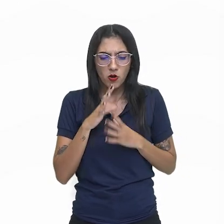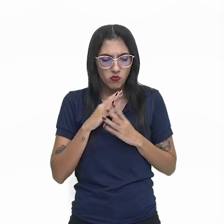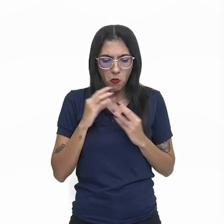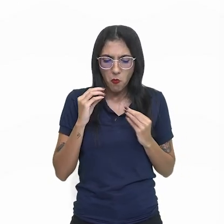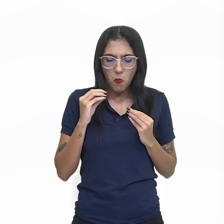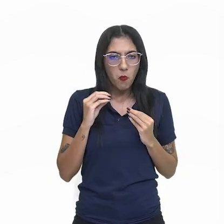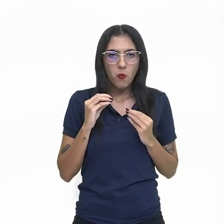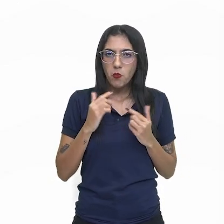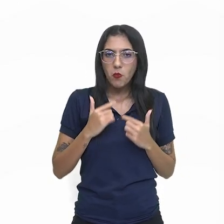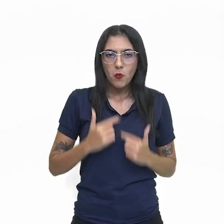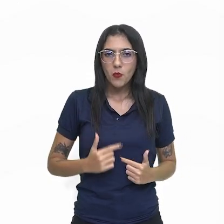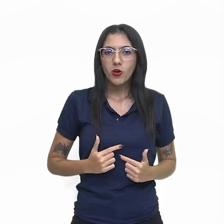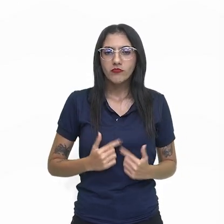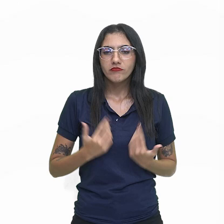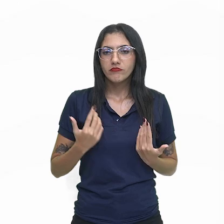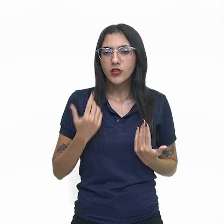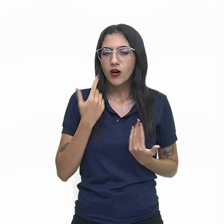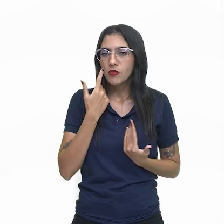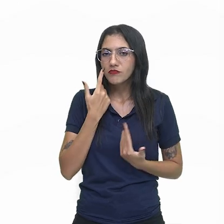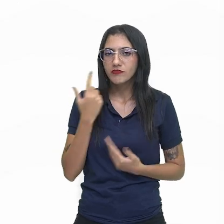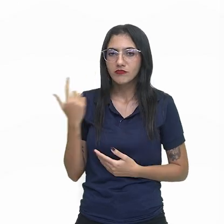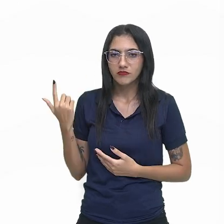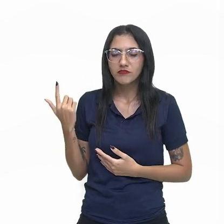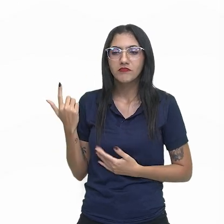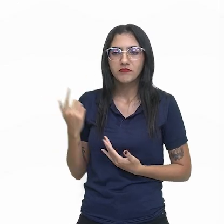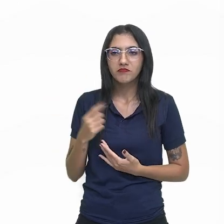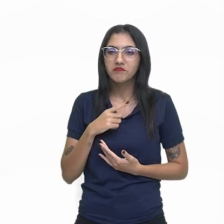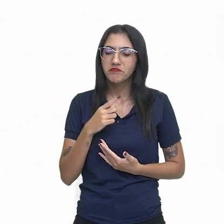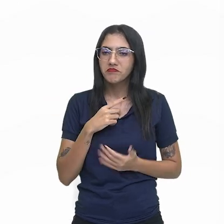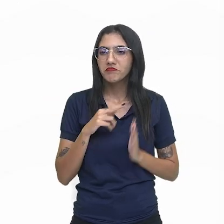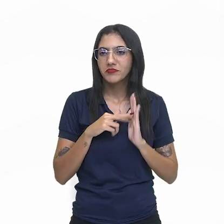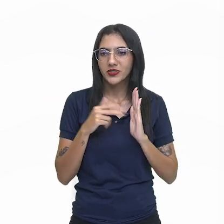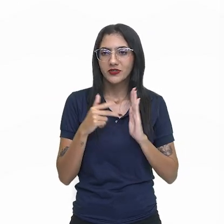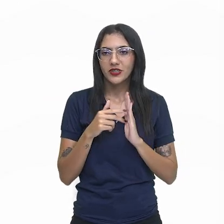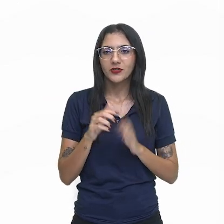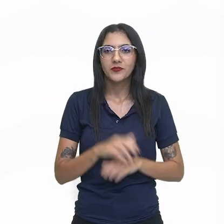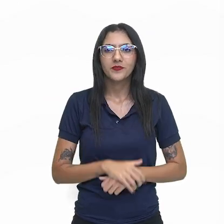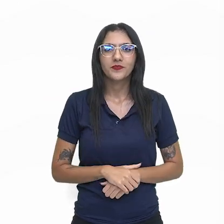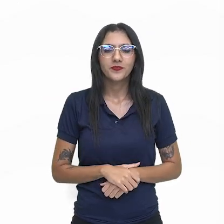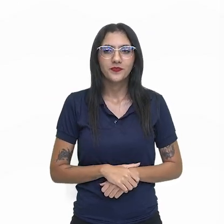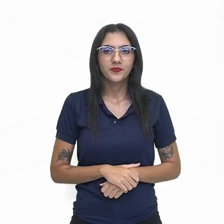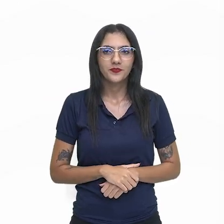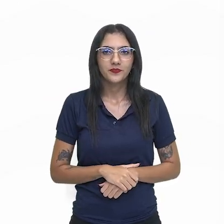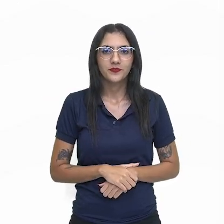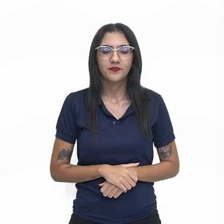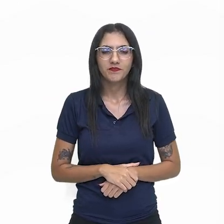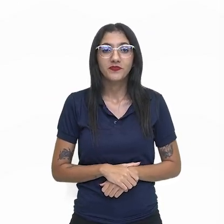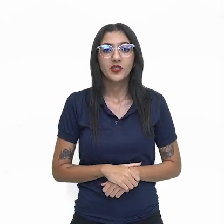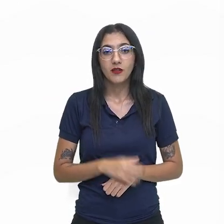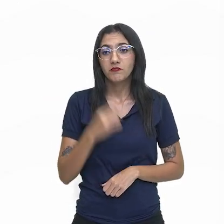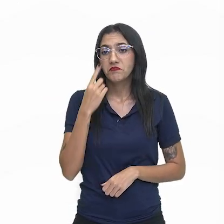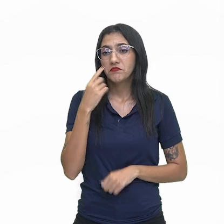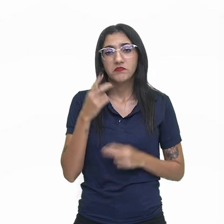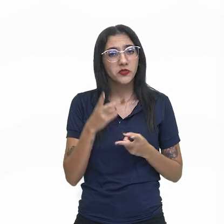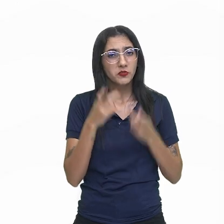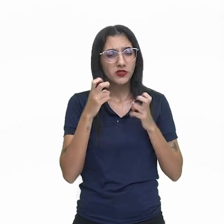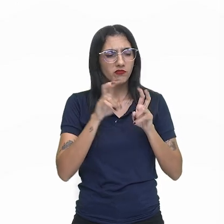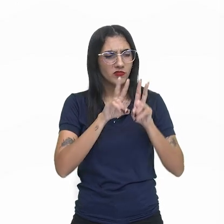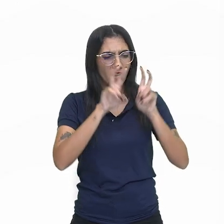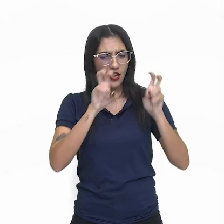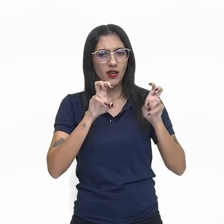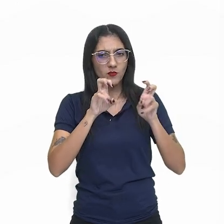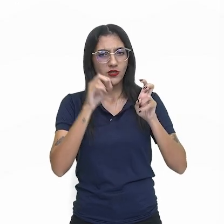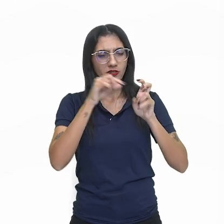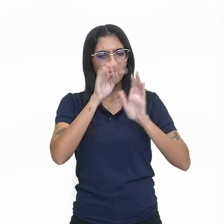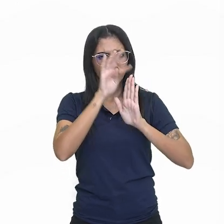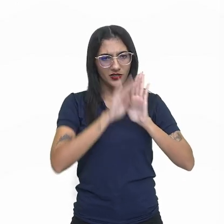Então, acaba, né, em nada. Então, desde o começo do título, você percebe